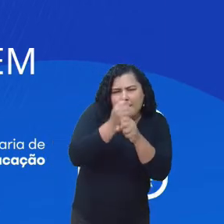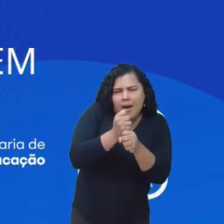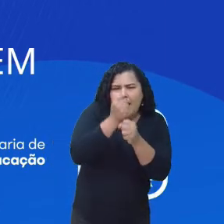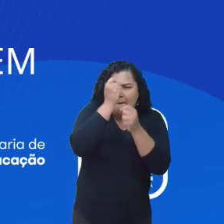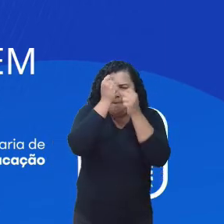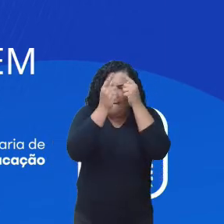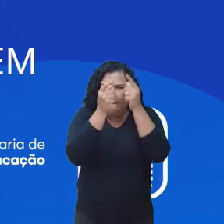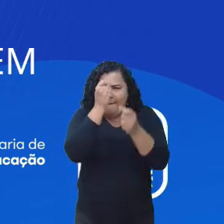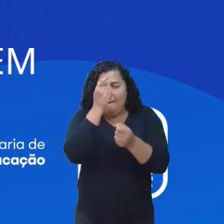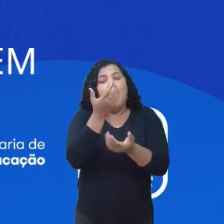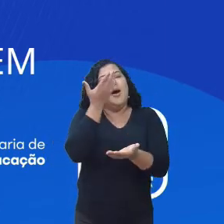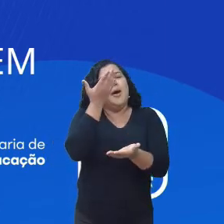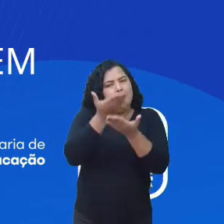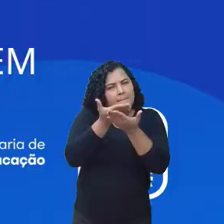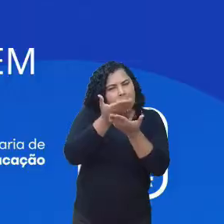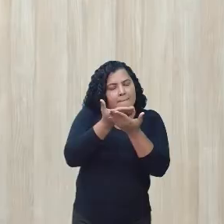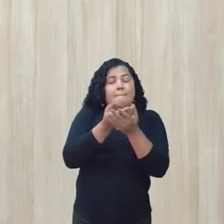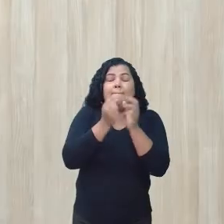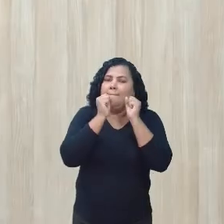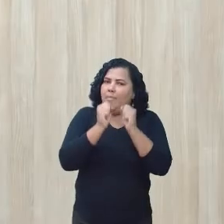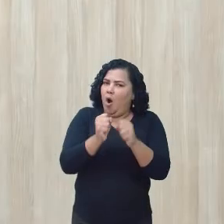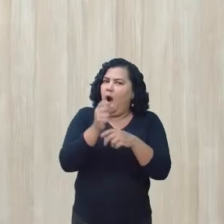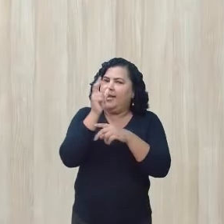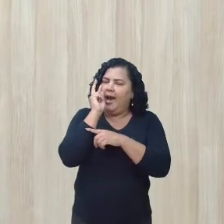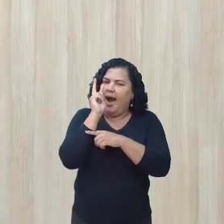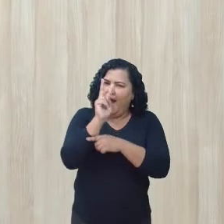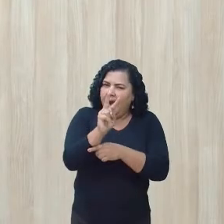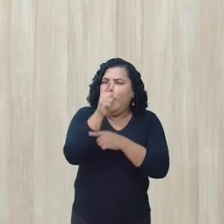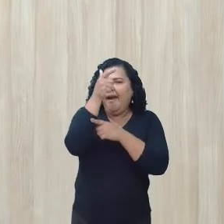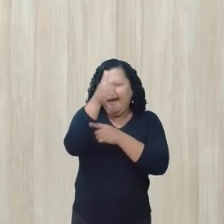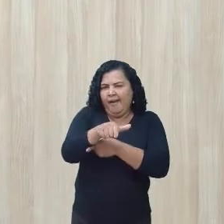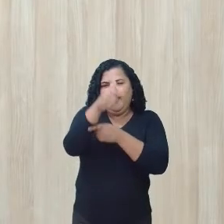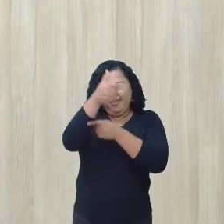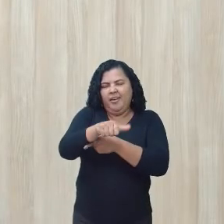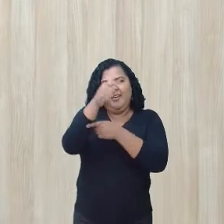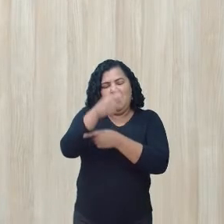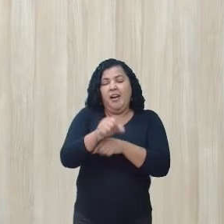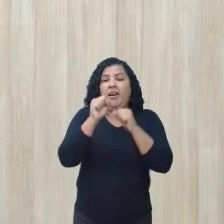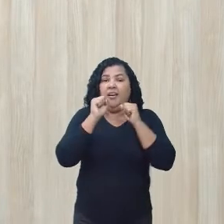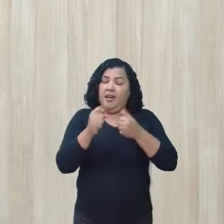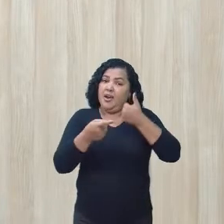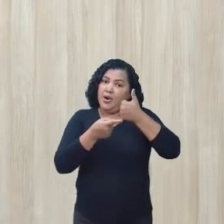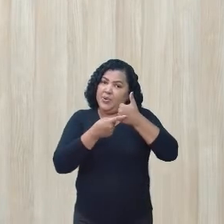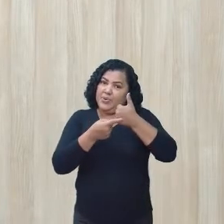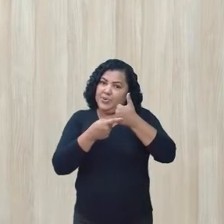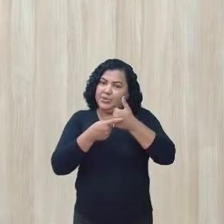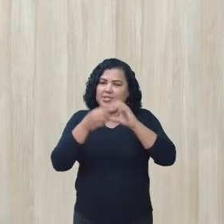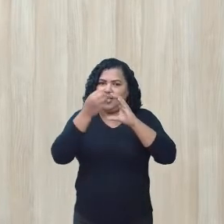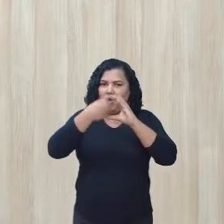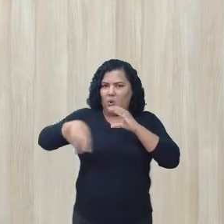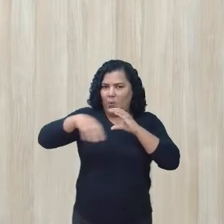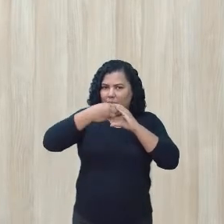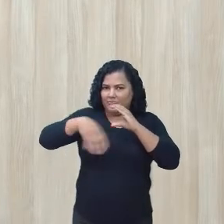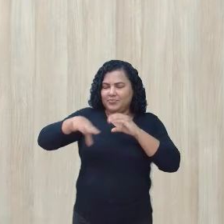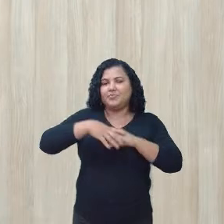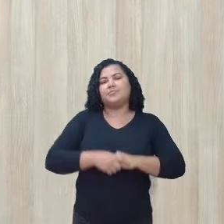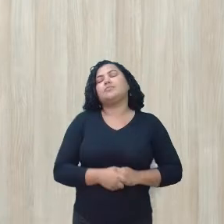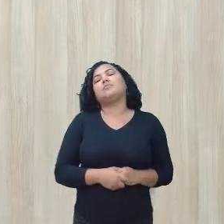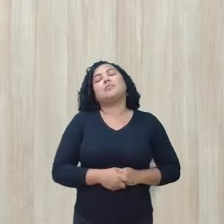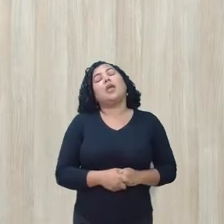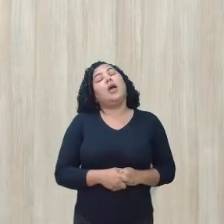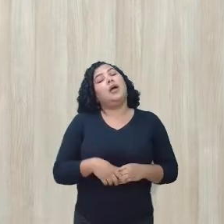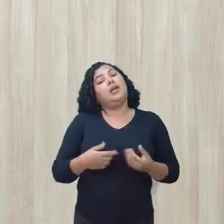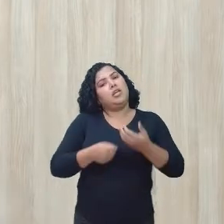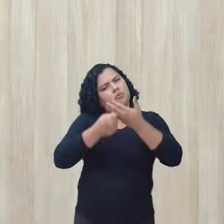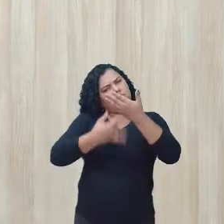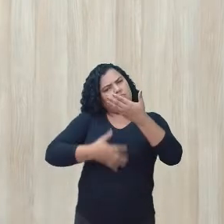pode consultar a qualquer momento. Então, vá lá. Curta, compartilhe, deixe o seu recado e eu lerei a posteriori depois. E aí comento